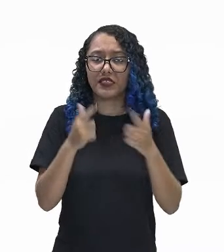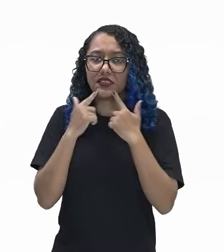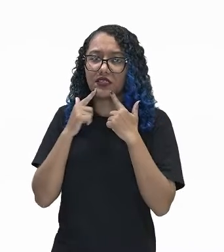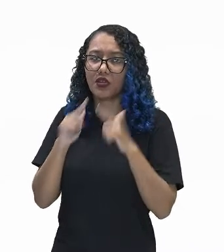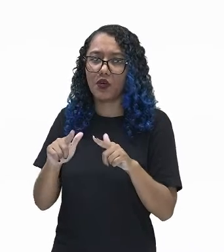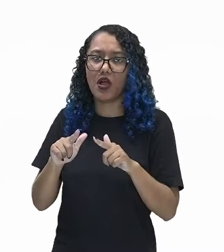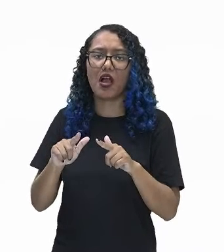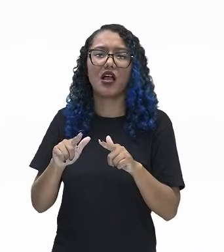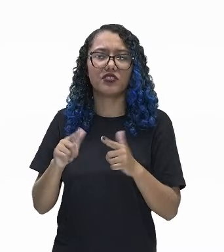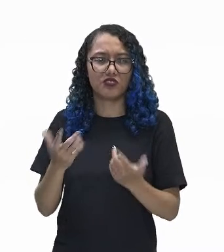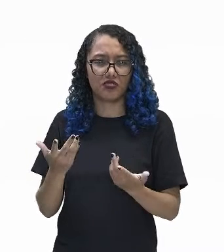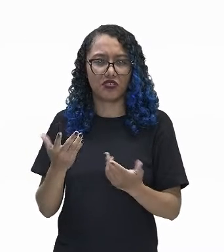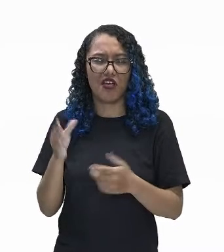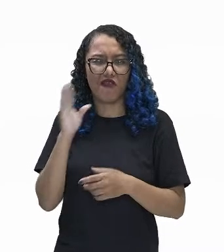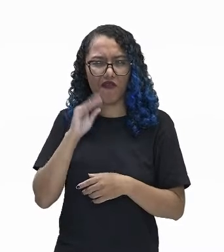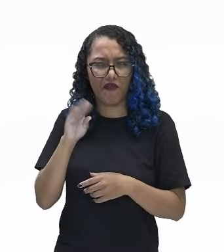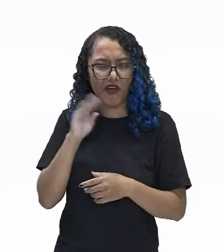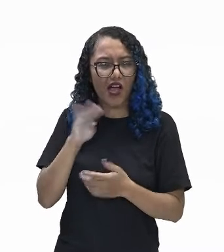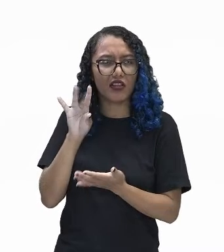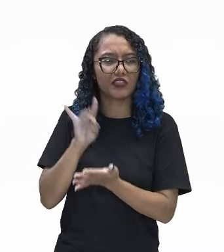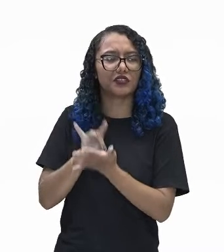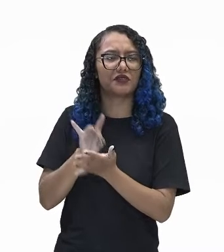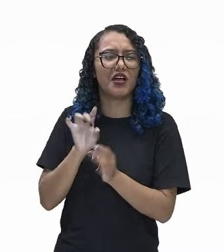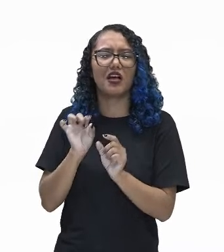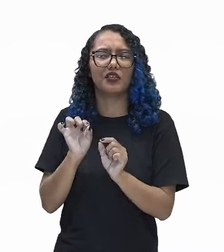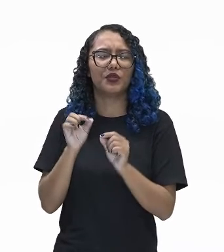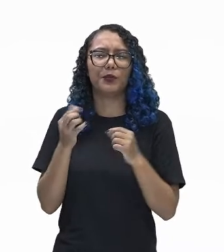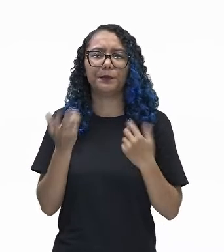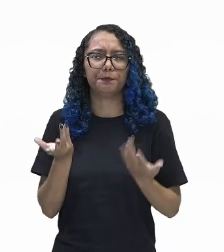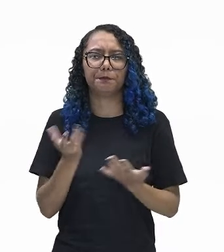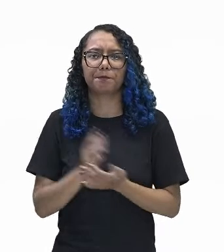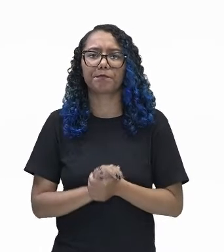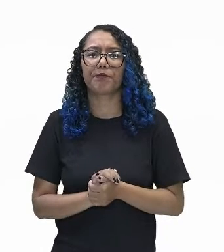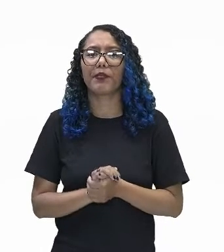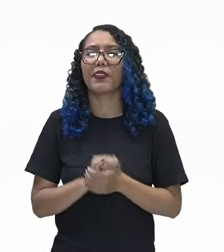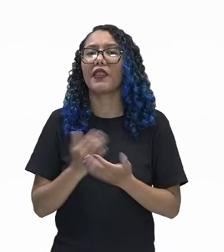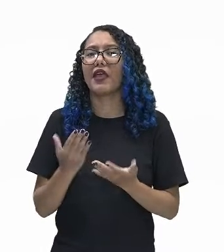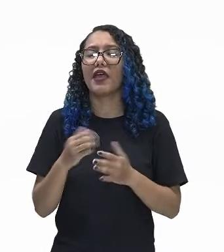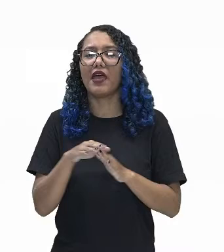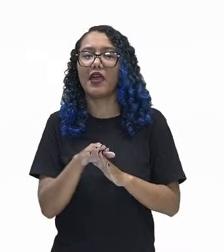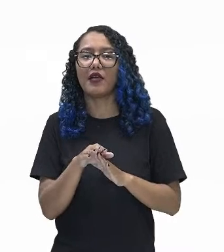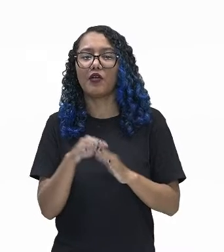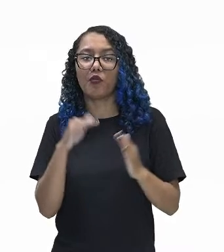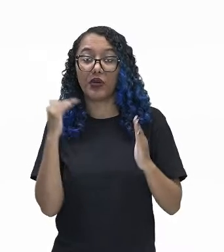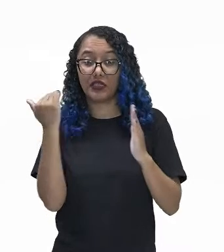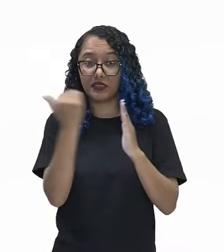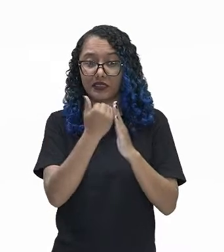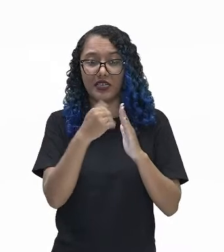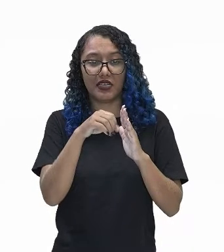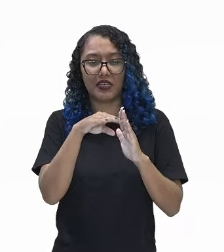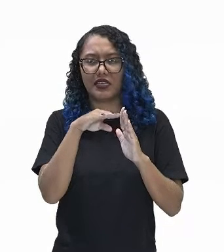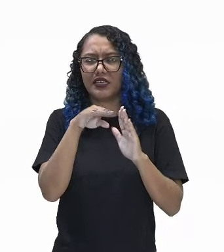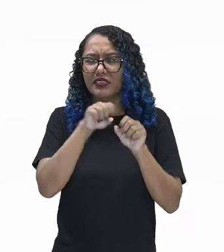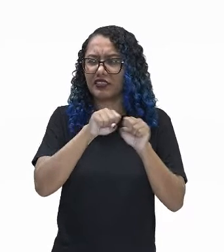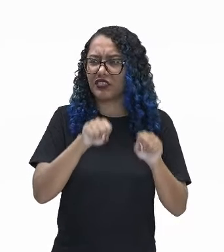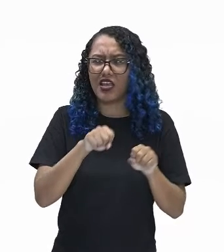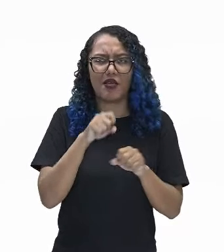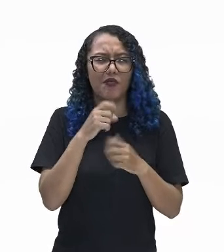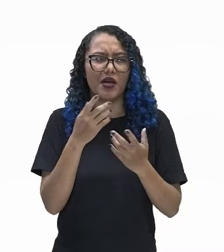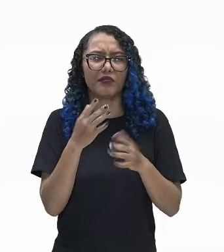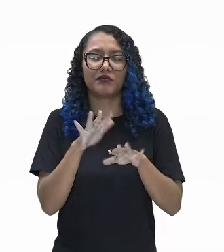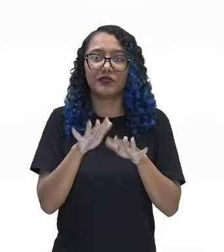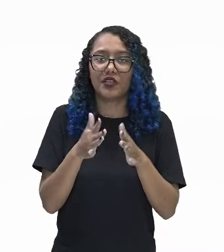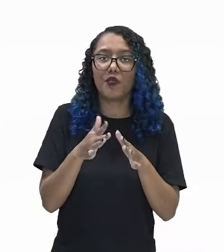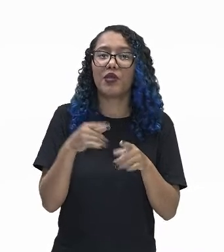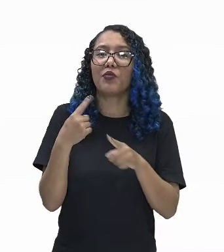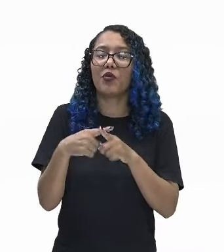da fala, aí nós vamos falar que ela, ela é assistemática, ela é viva, porque ela se manifesta, ela se renova todos os